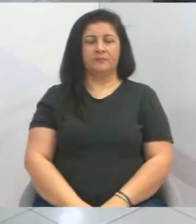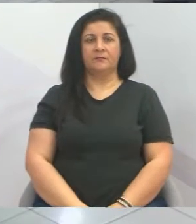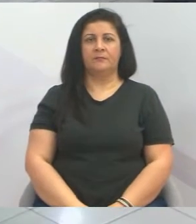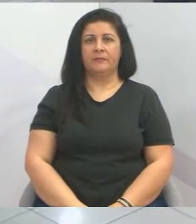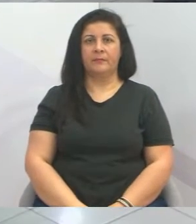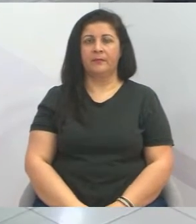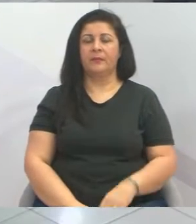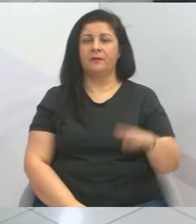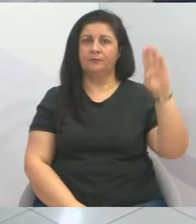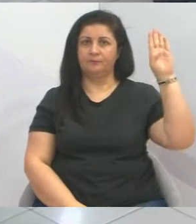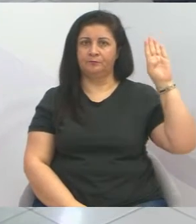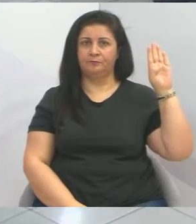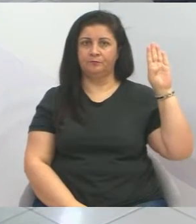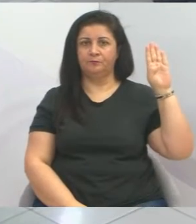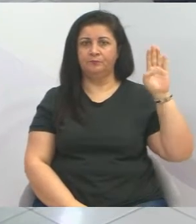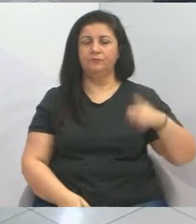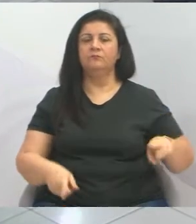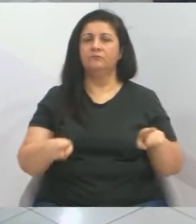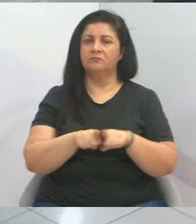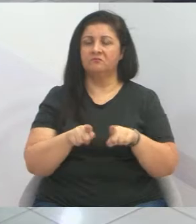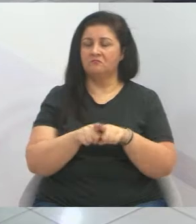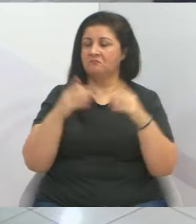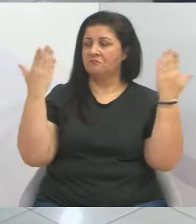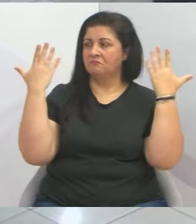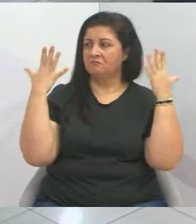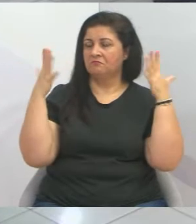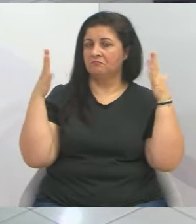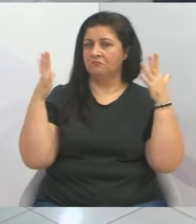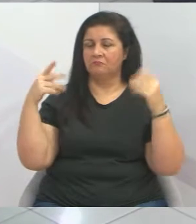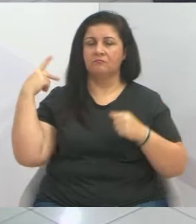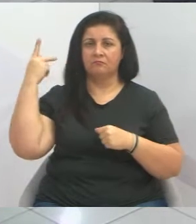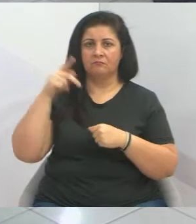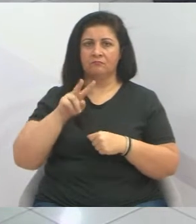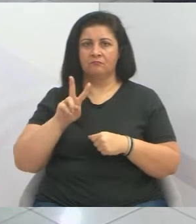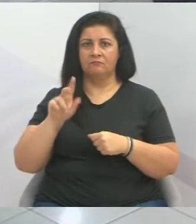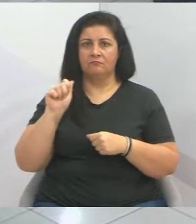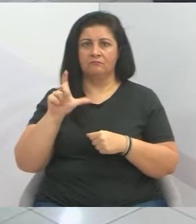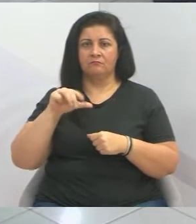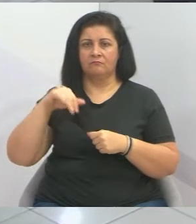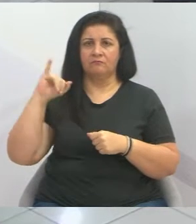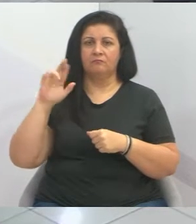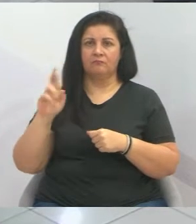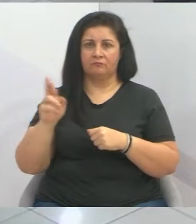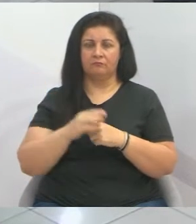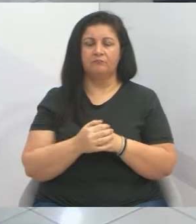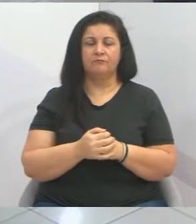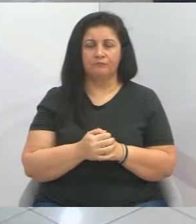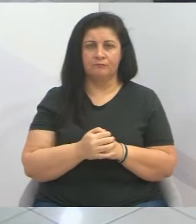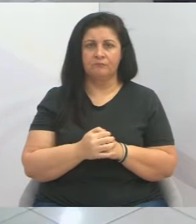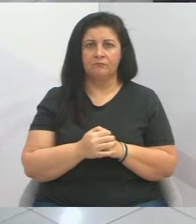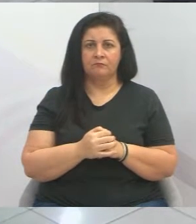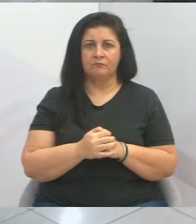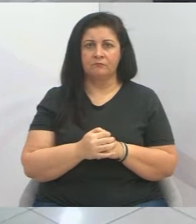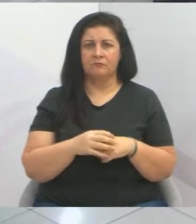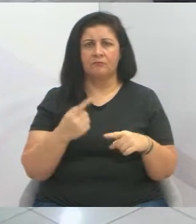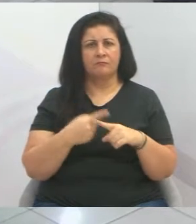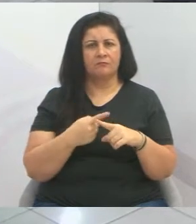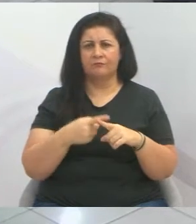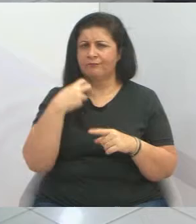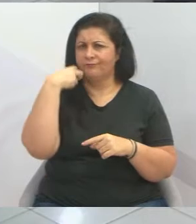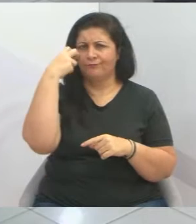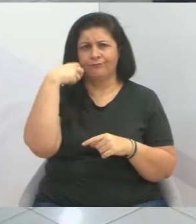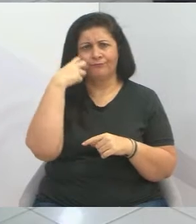o senhor presidente também quero contribuir parabenizar o vereador Valmir pelo pedido de informação é uma